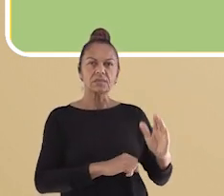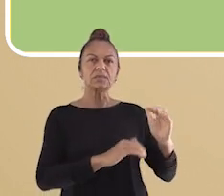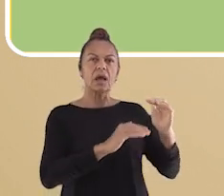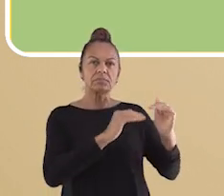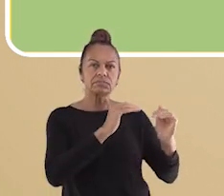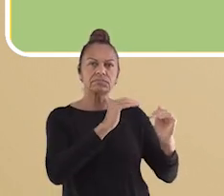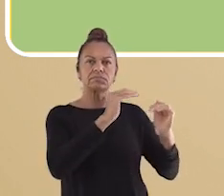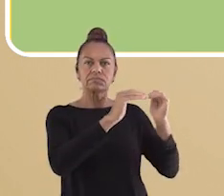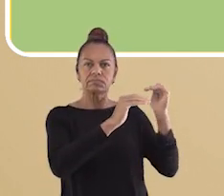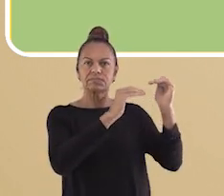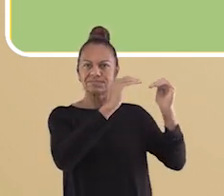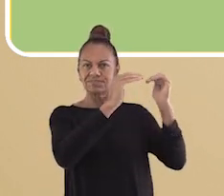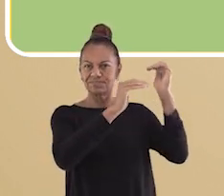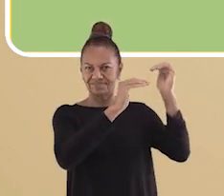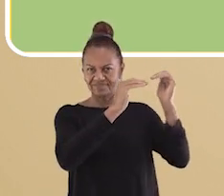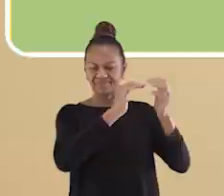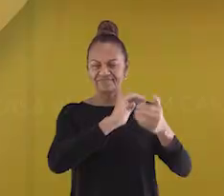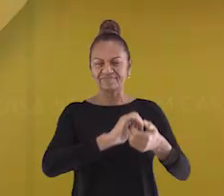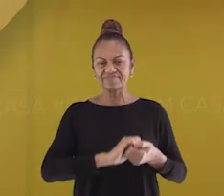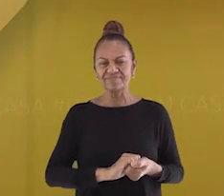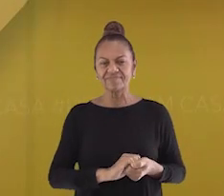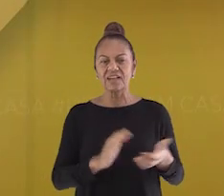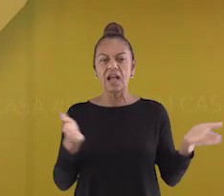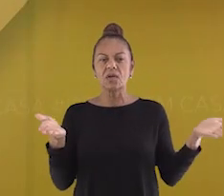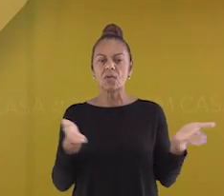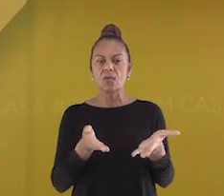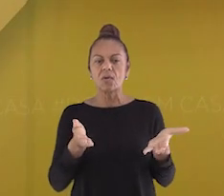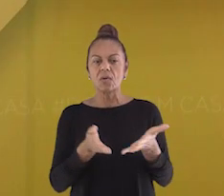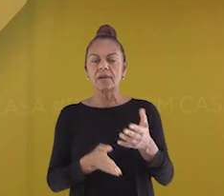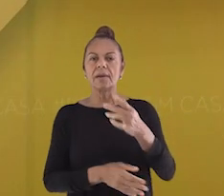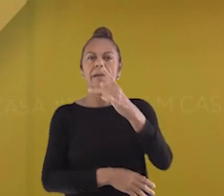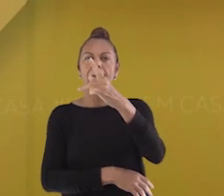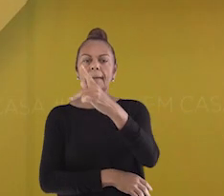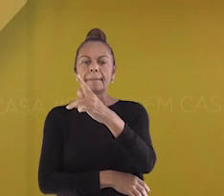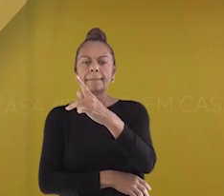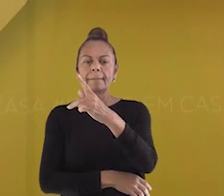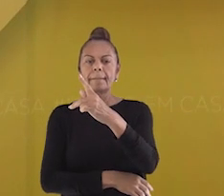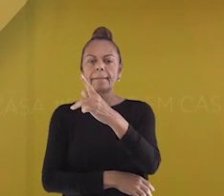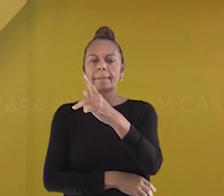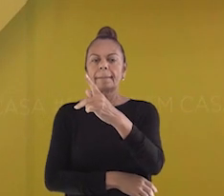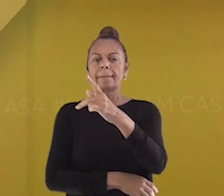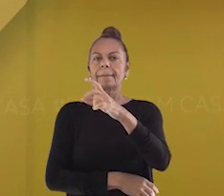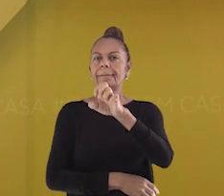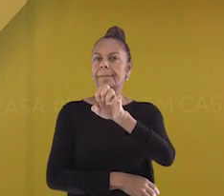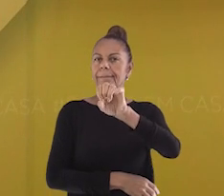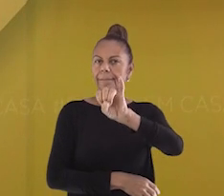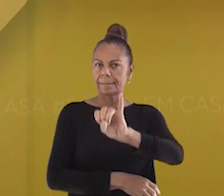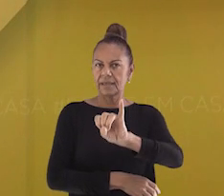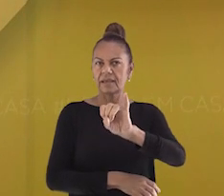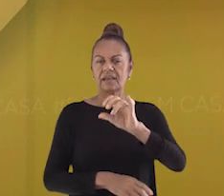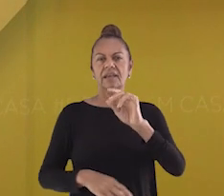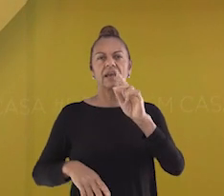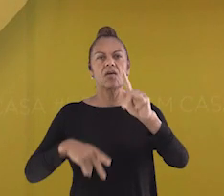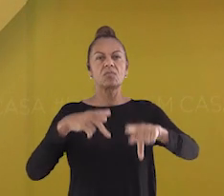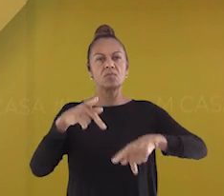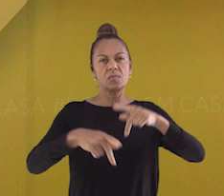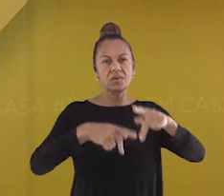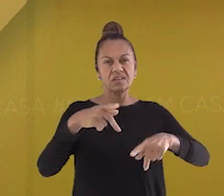ele está em desenvolvimento. Agora vamos falar de PEI,